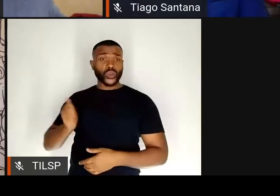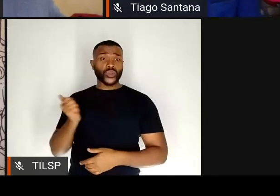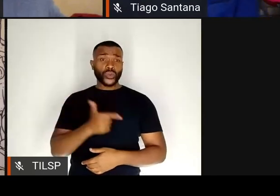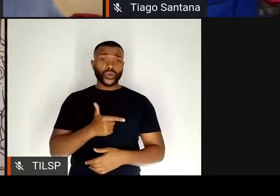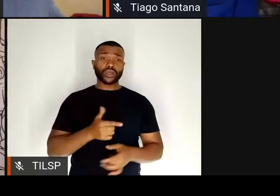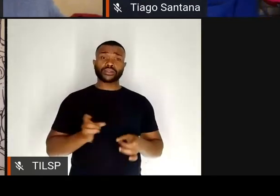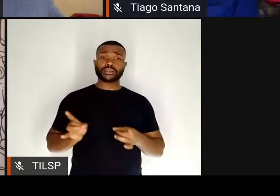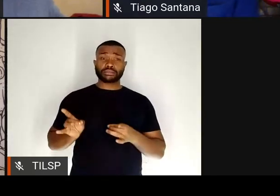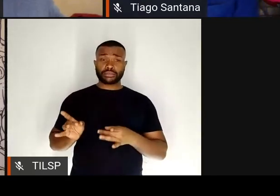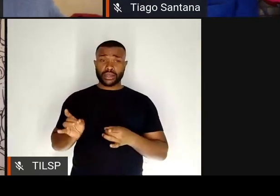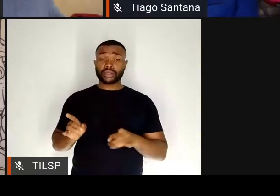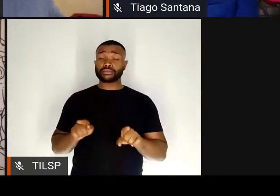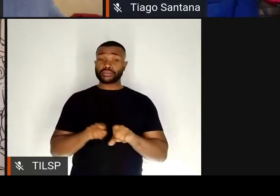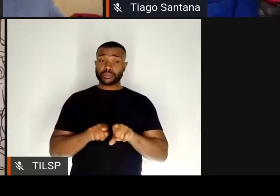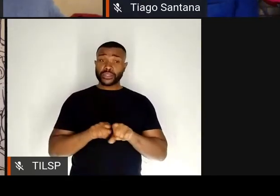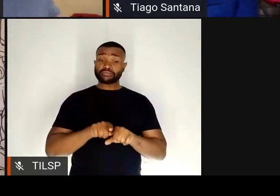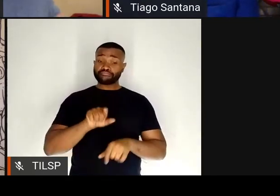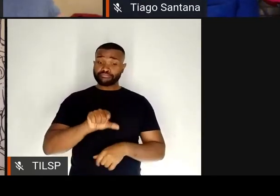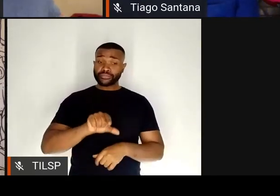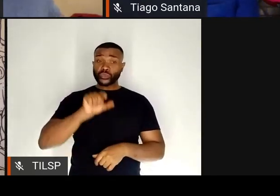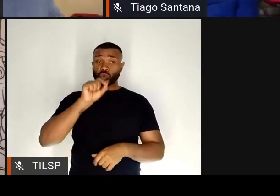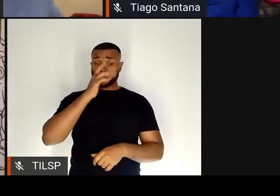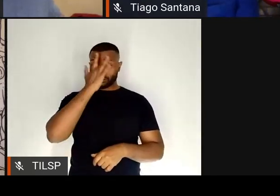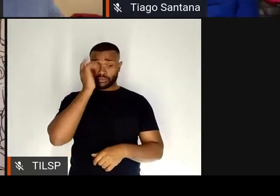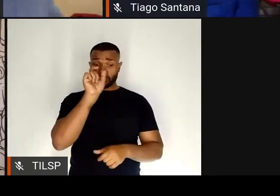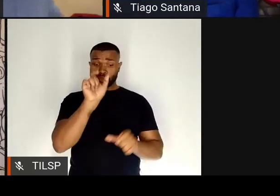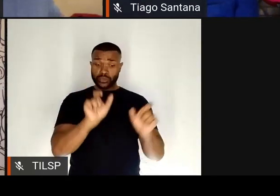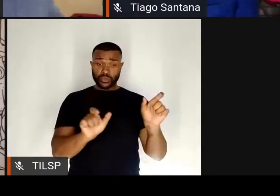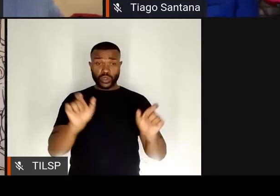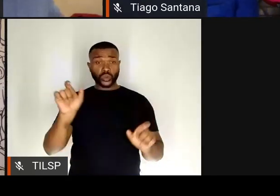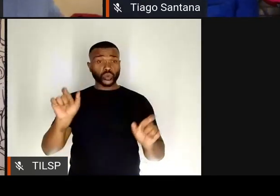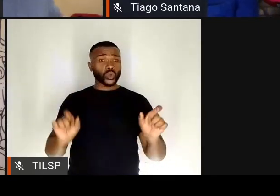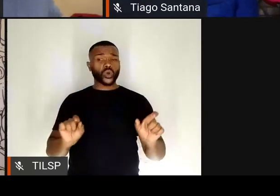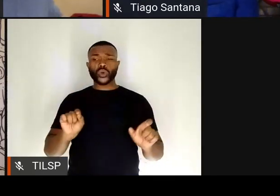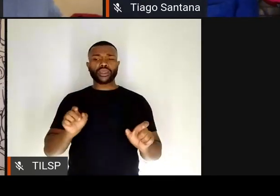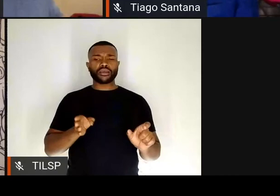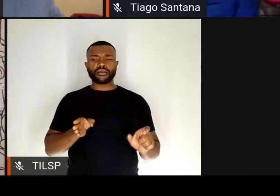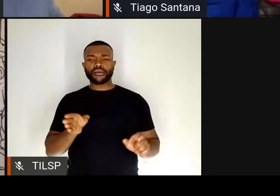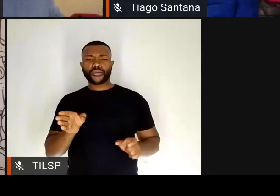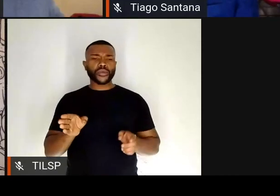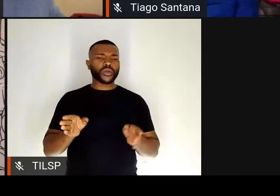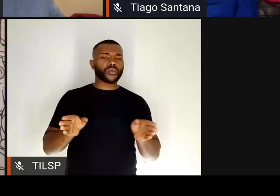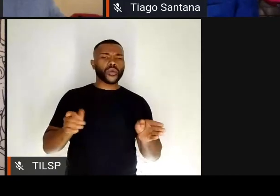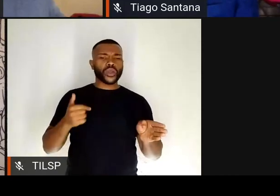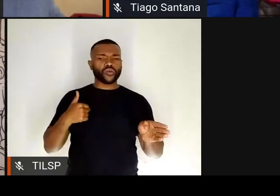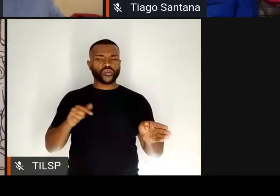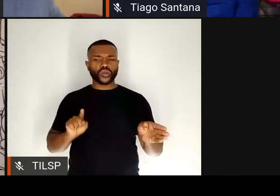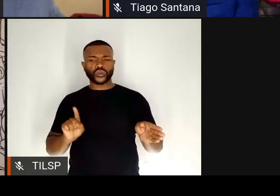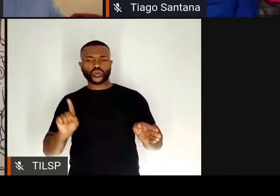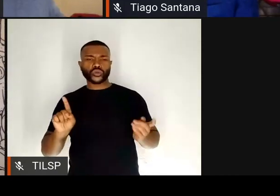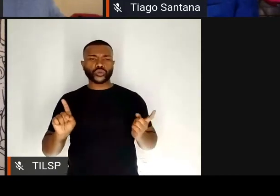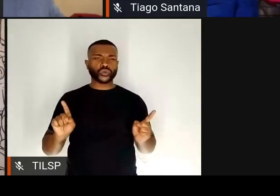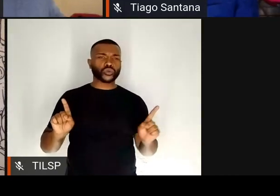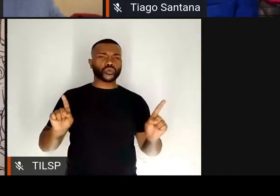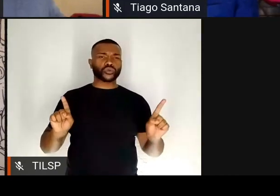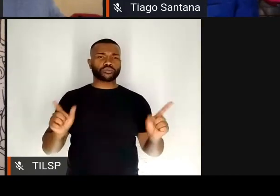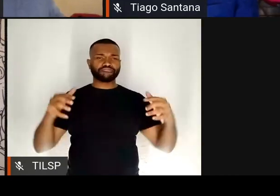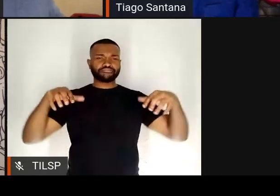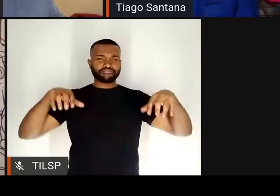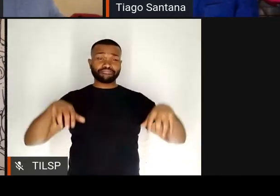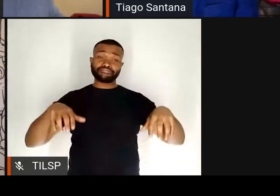uma questão de escolhas dos indivíduos sobre em que lado você vai se alinhar dessas polarizações. Bom,